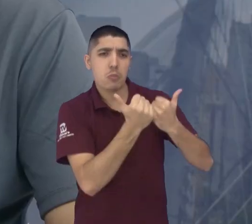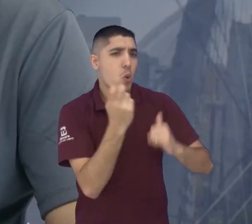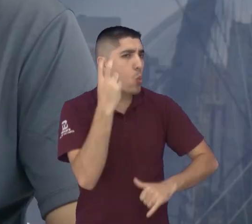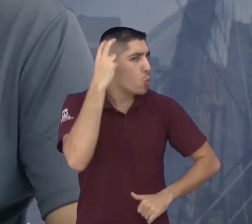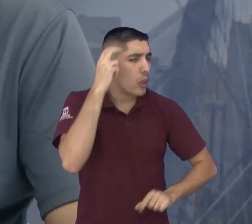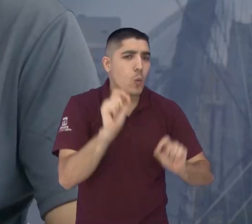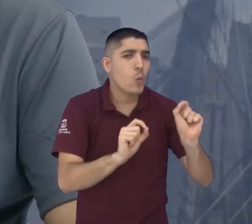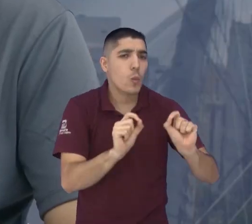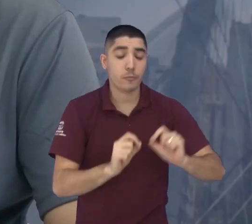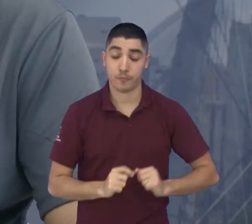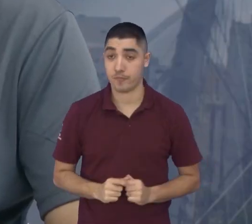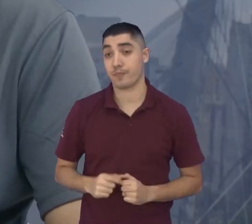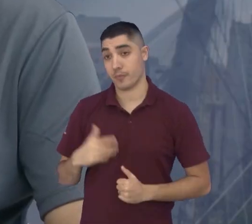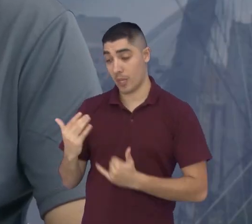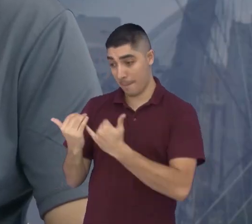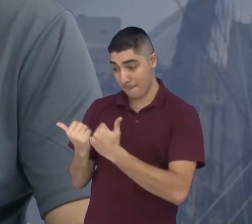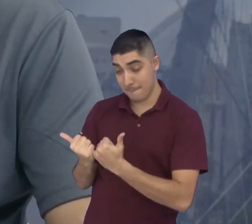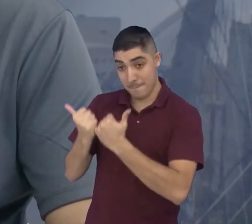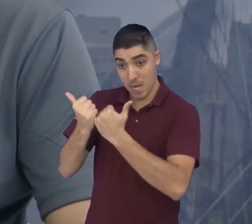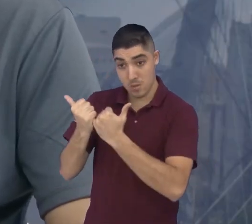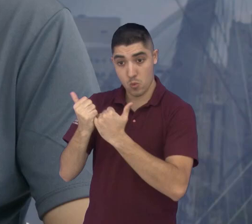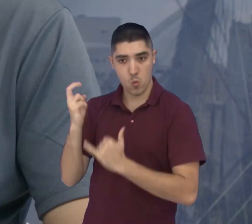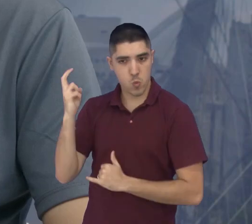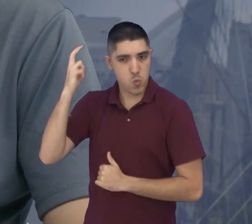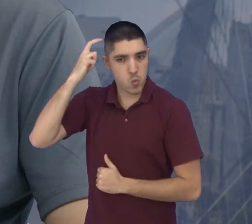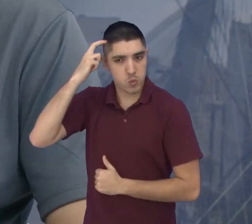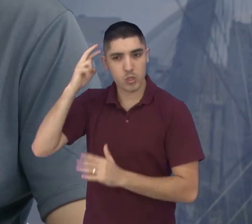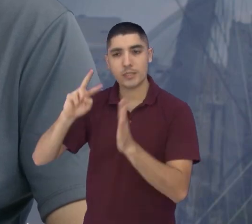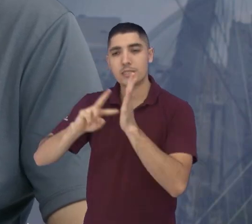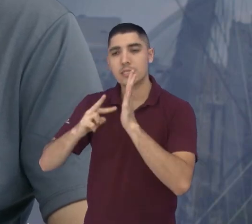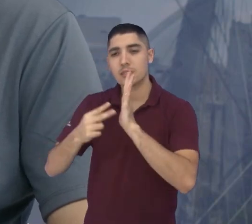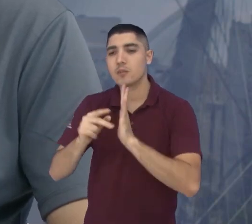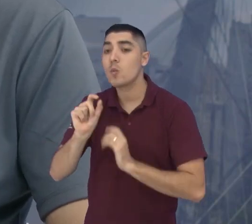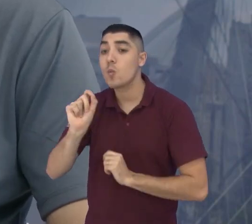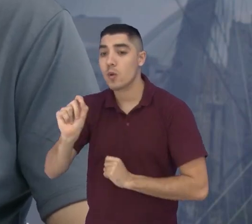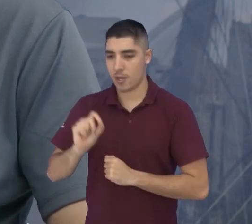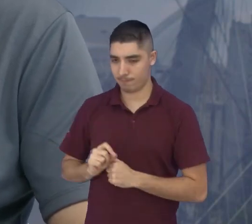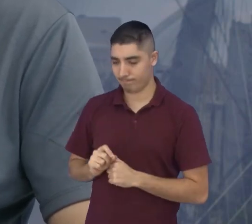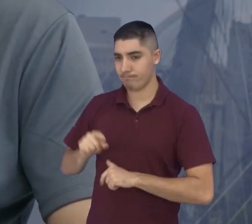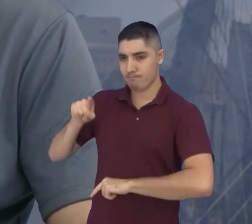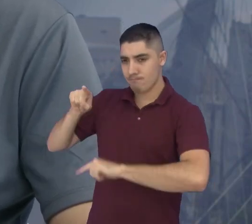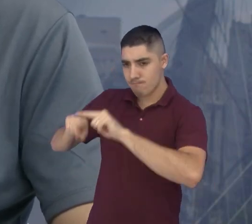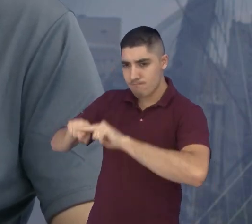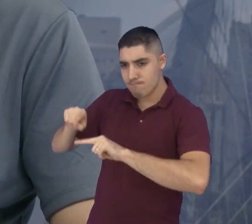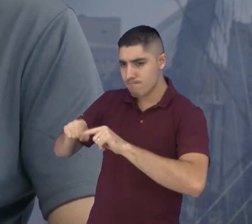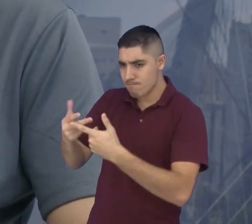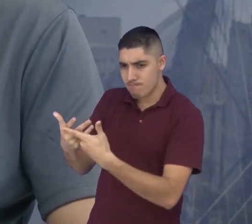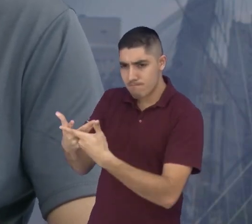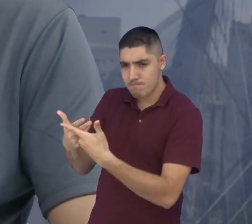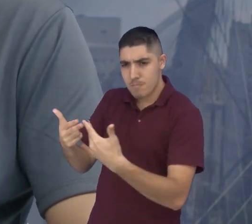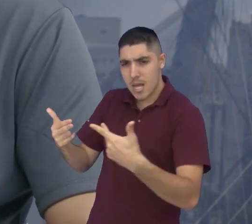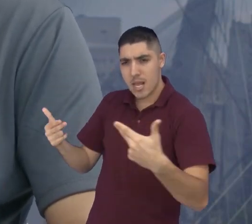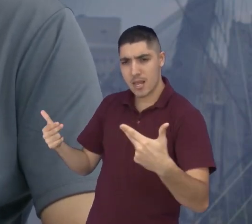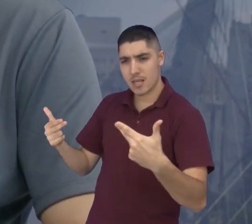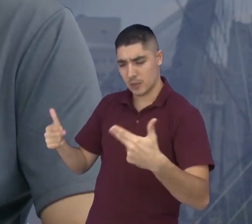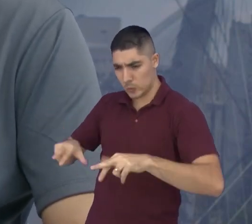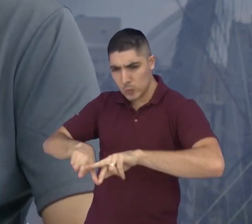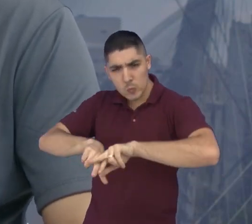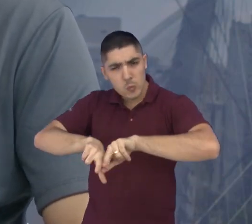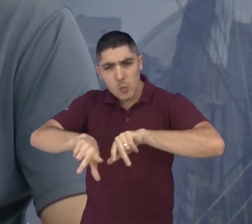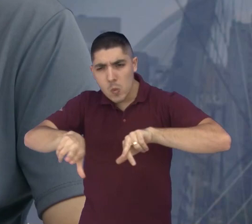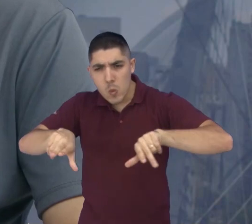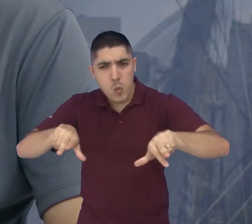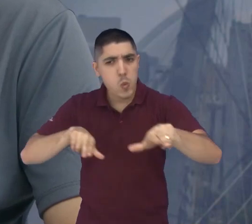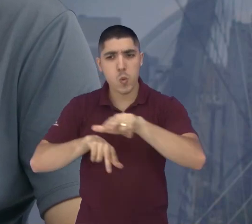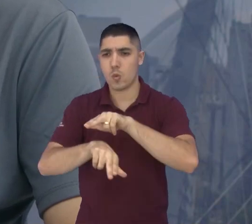traduzir esse patrimônio cultural como um conjunto de elementos que traz uma significância